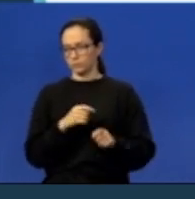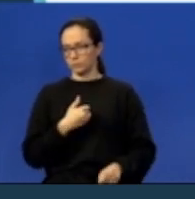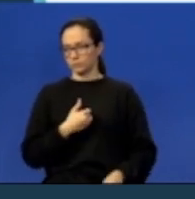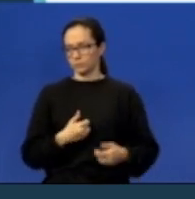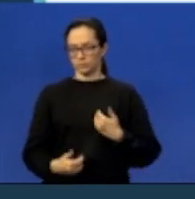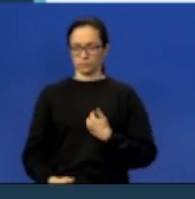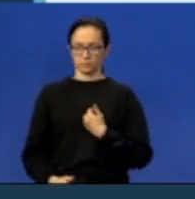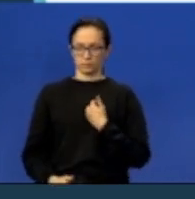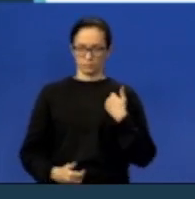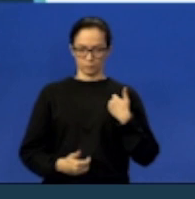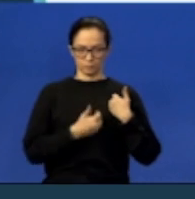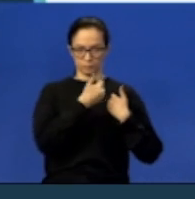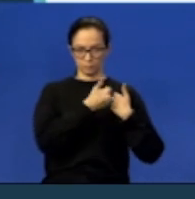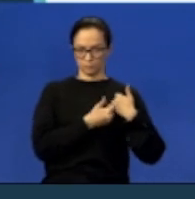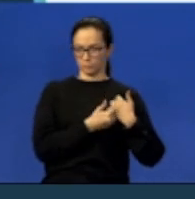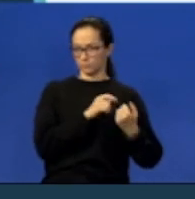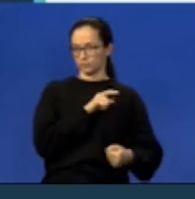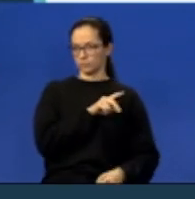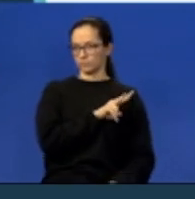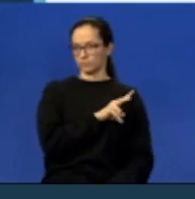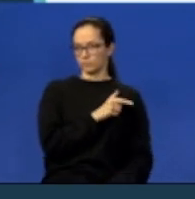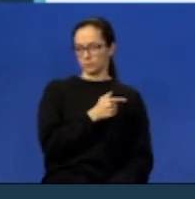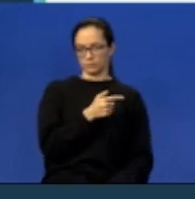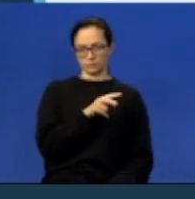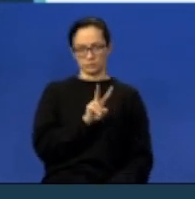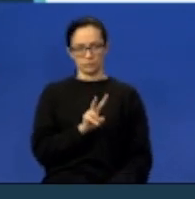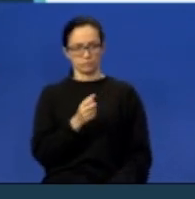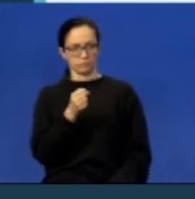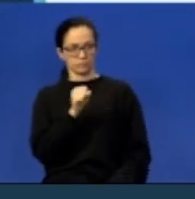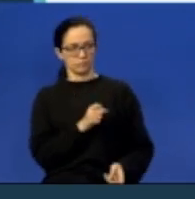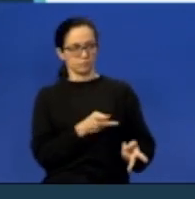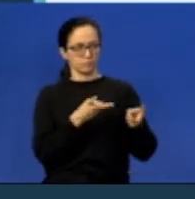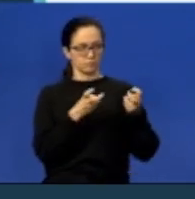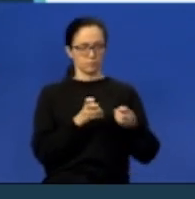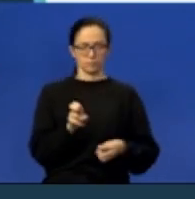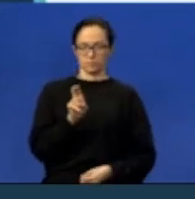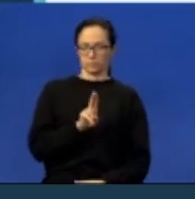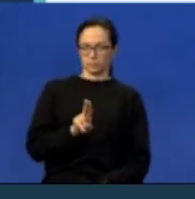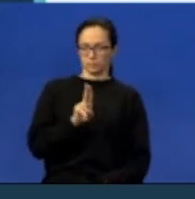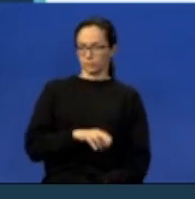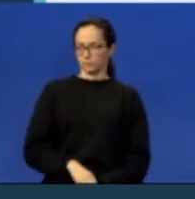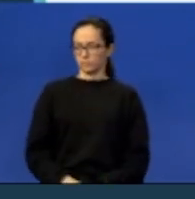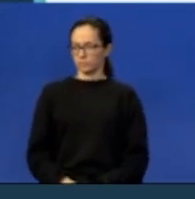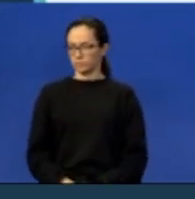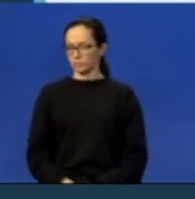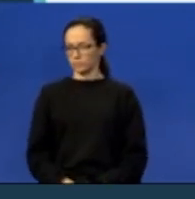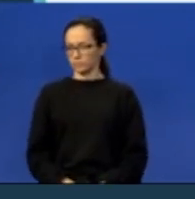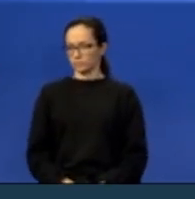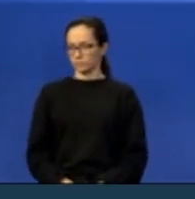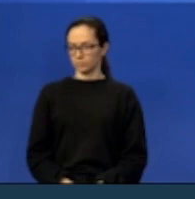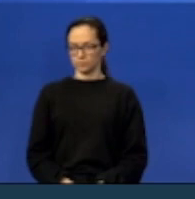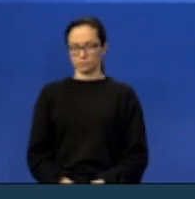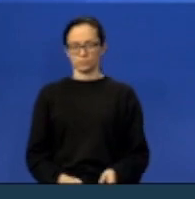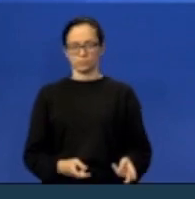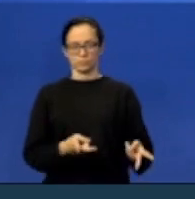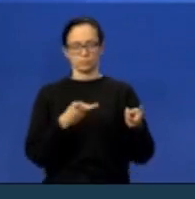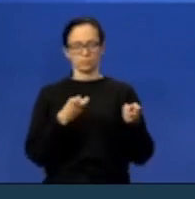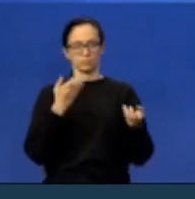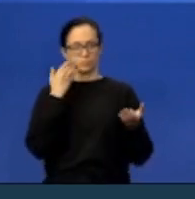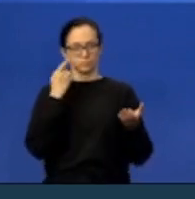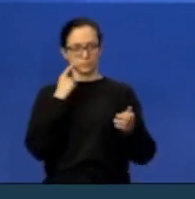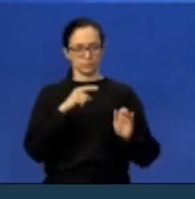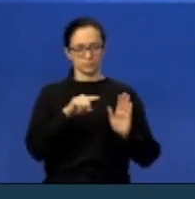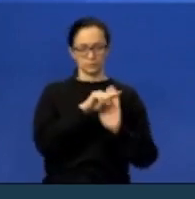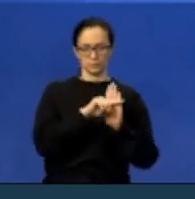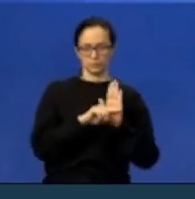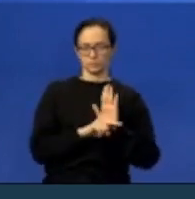do ventrículo esquerdo, que seriam através das derivações V7 e V8. Então, o eletrocardiograma ele é um exame